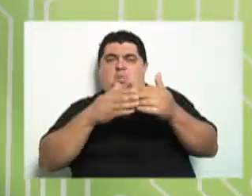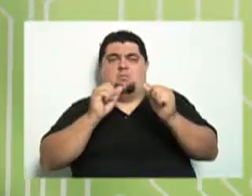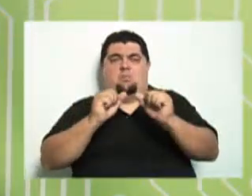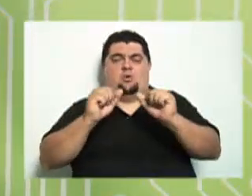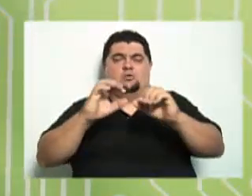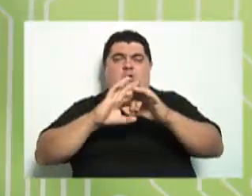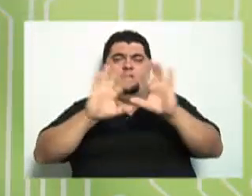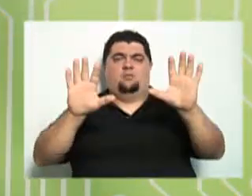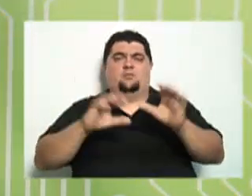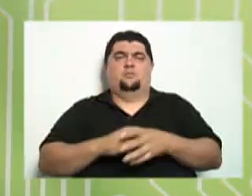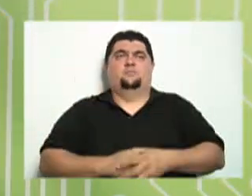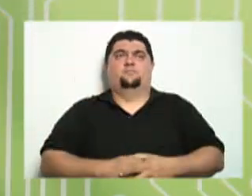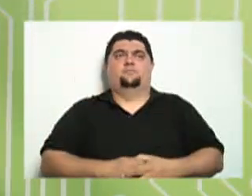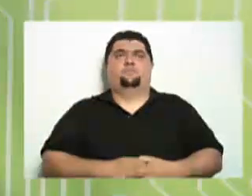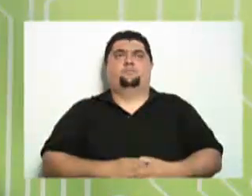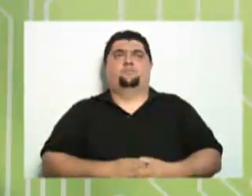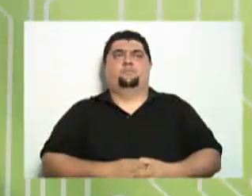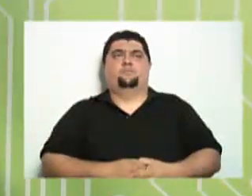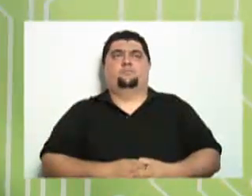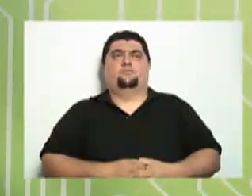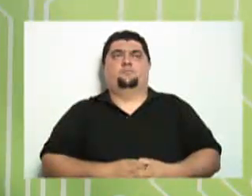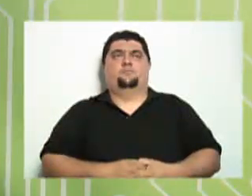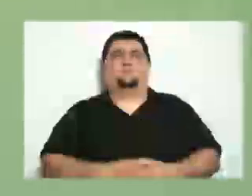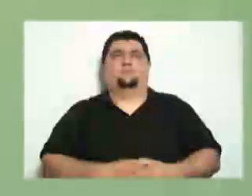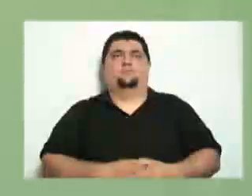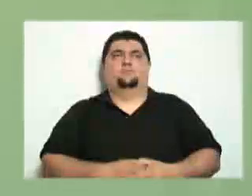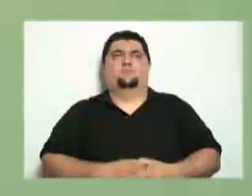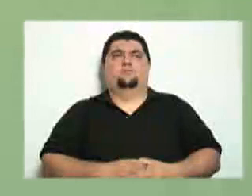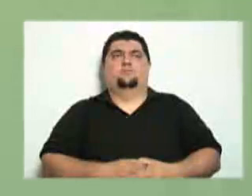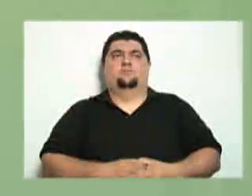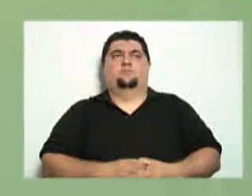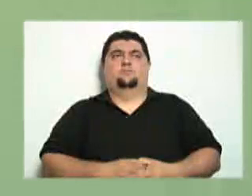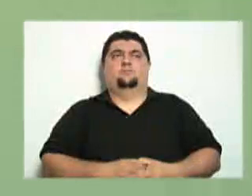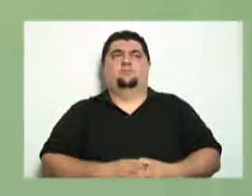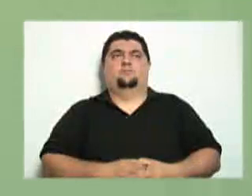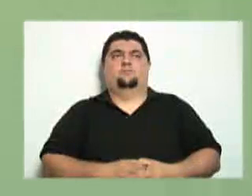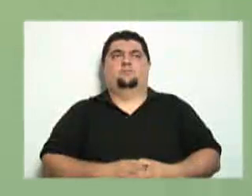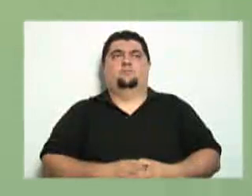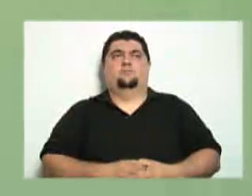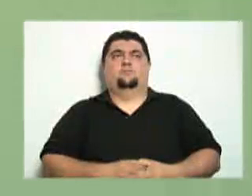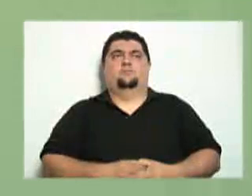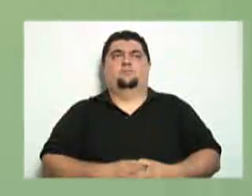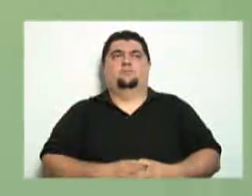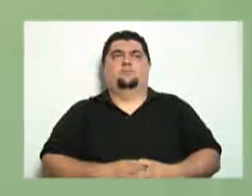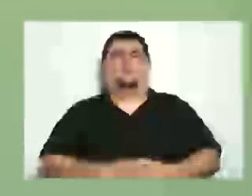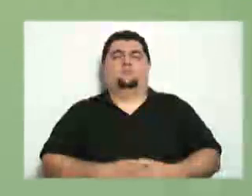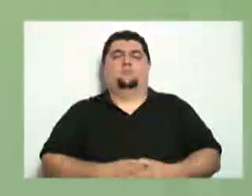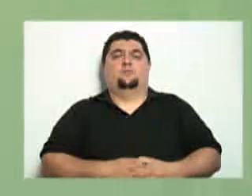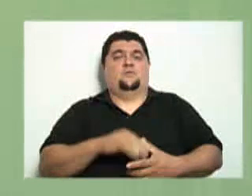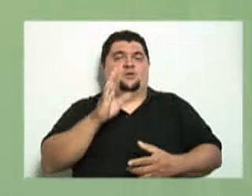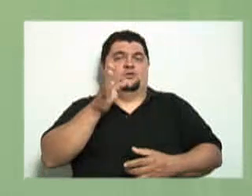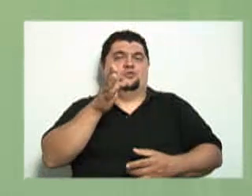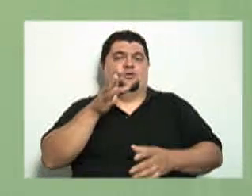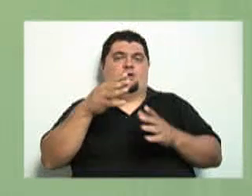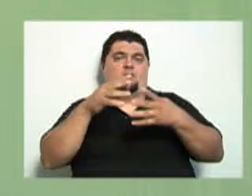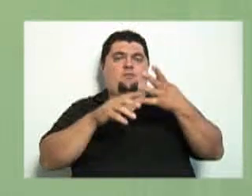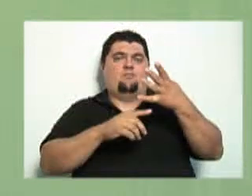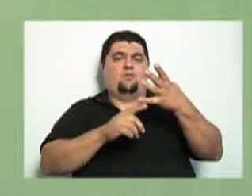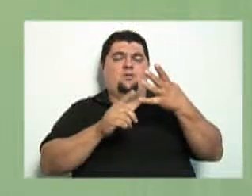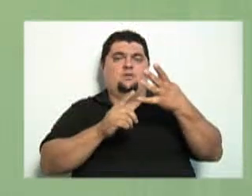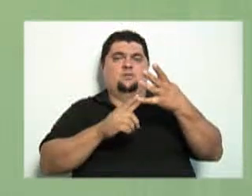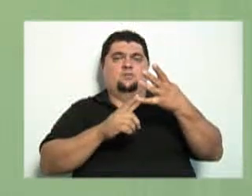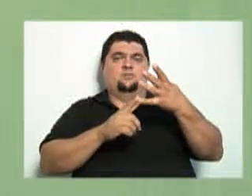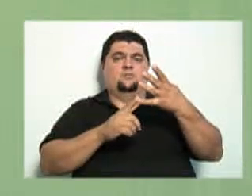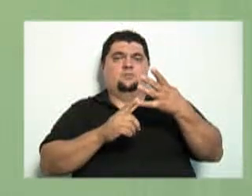problemas. Vamos agora ler a questão número 4? Perdão, já lemos a 4, né? Vamos então usar a